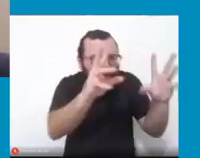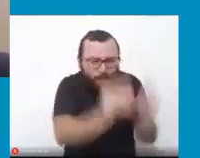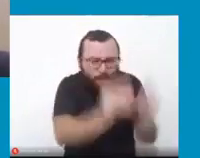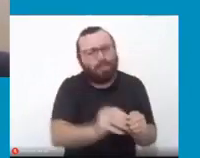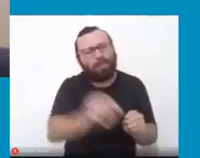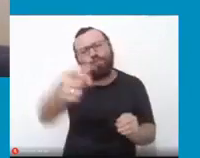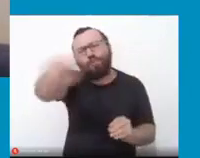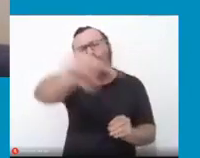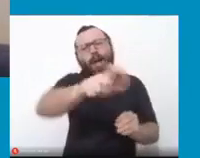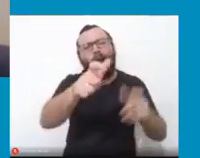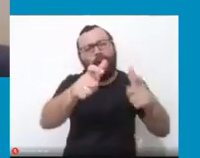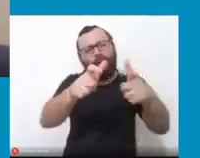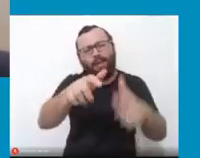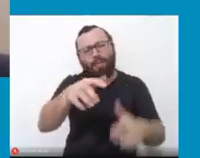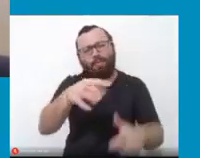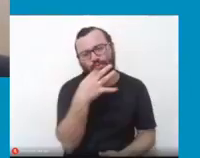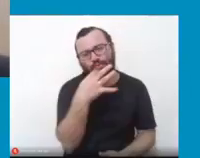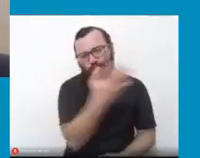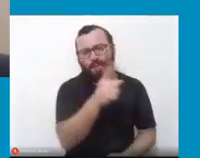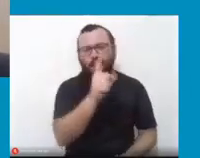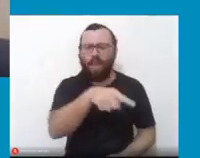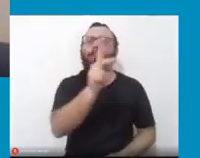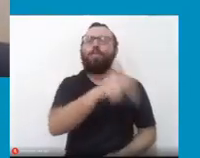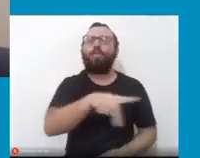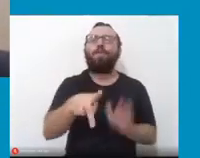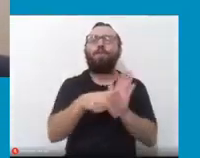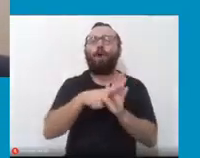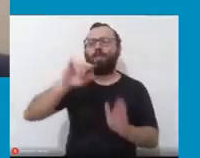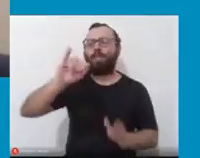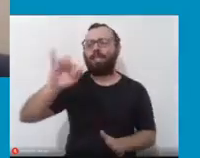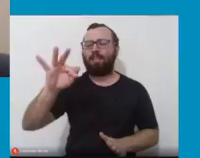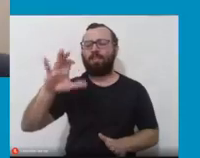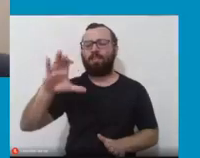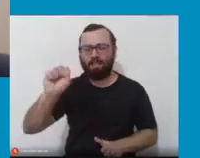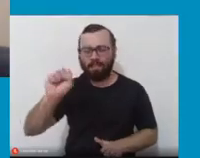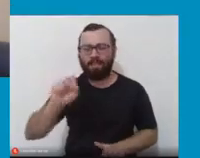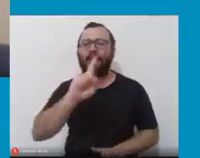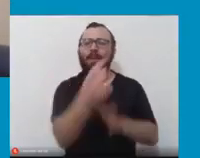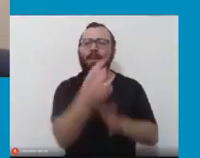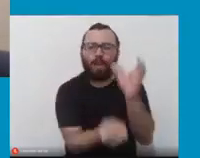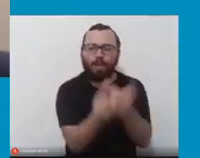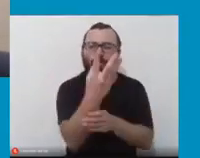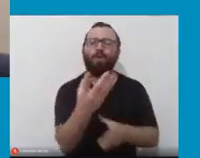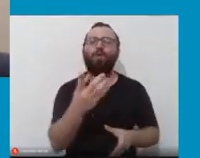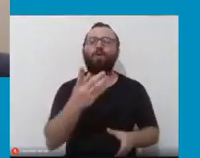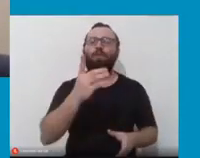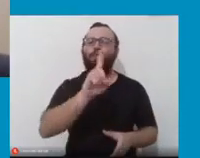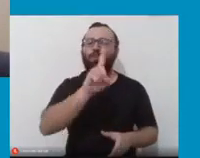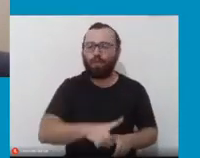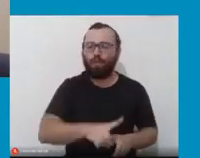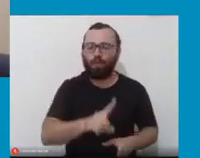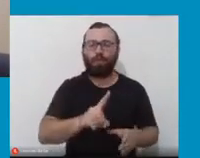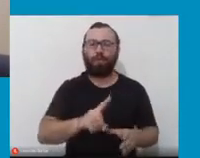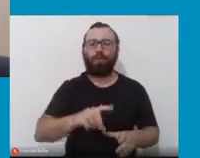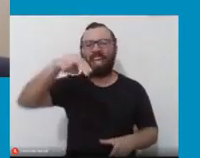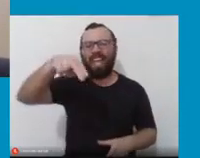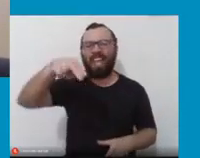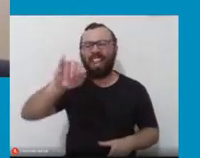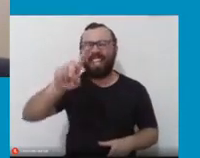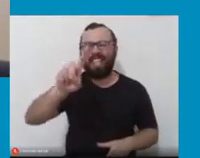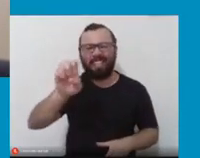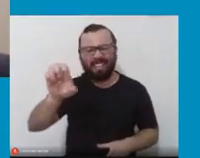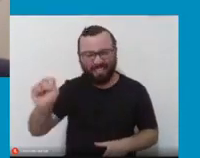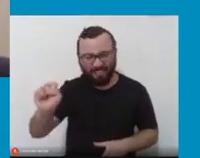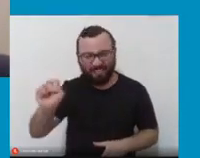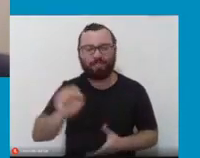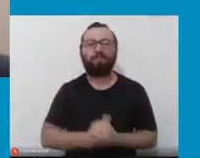né? Ele é professor do IFIX, ele é o fundador e diretor do Grupo de Estudos em Cidadania, Conflito e Violência Urbana,